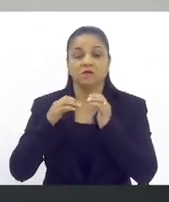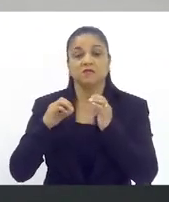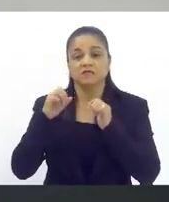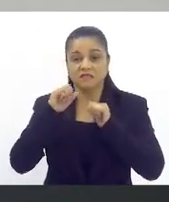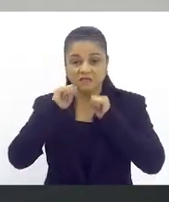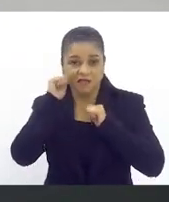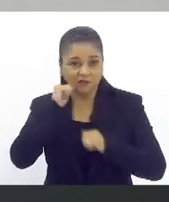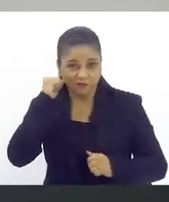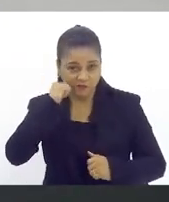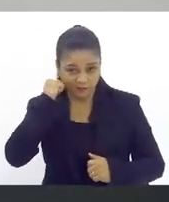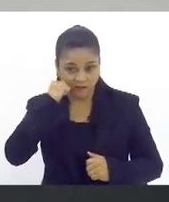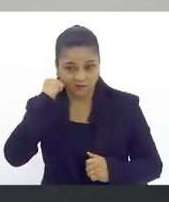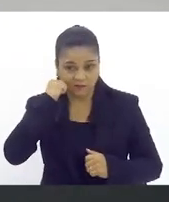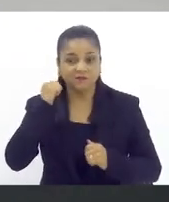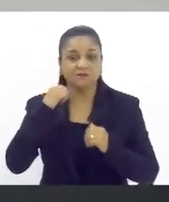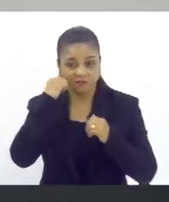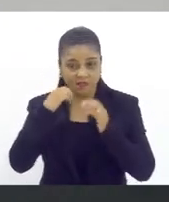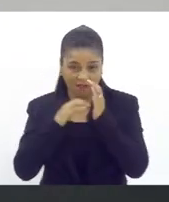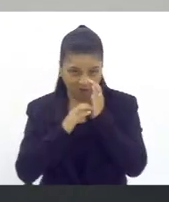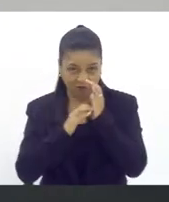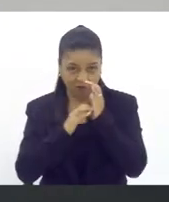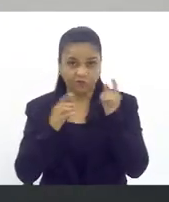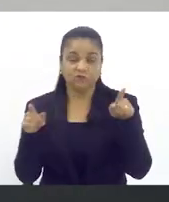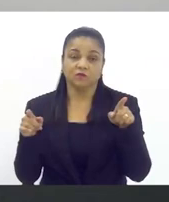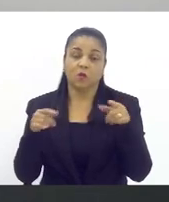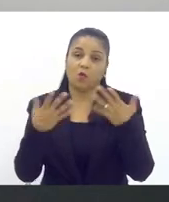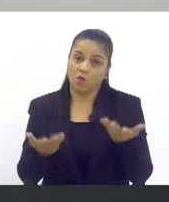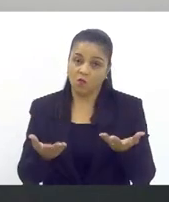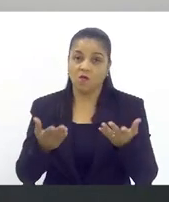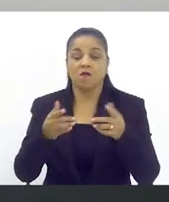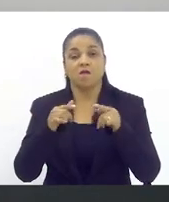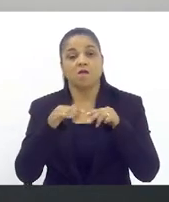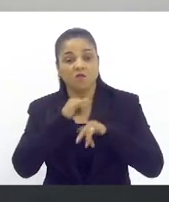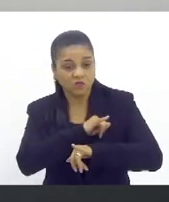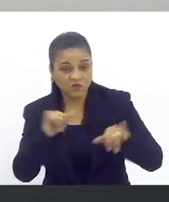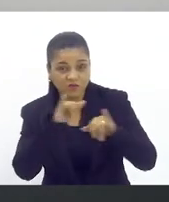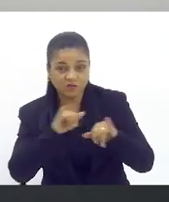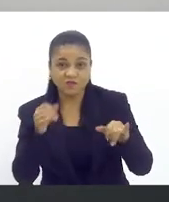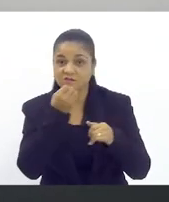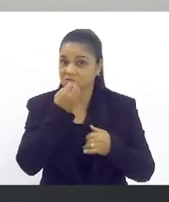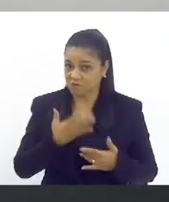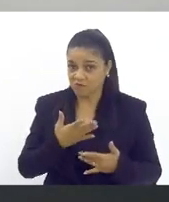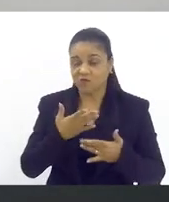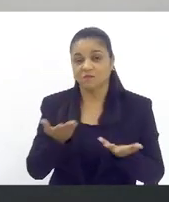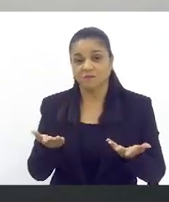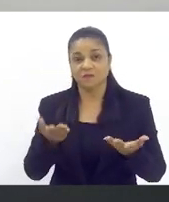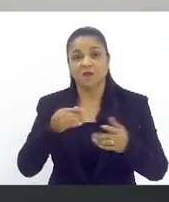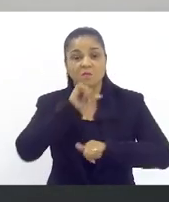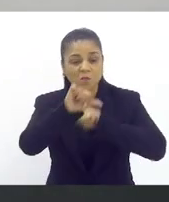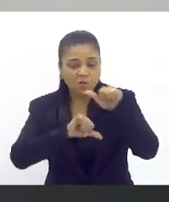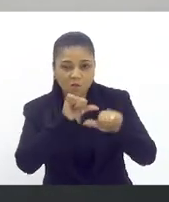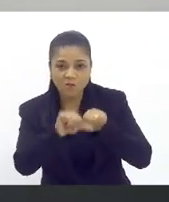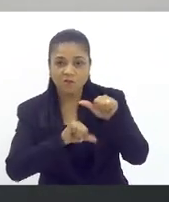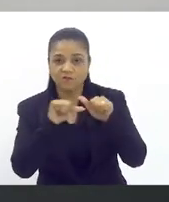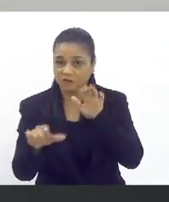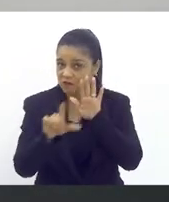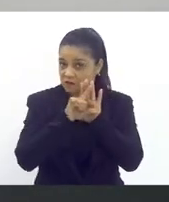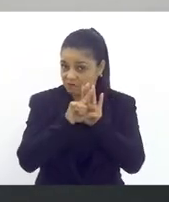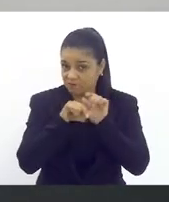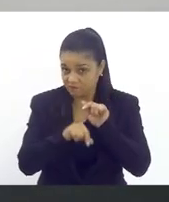manterá o veto Então pelo menos do ponto de vista legal Trago essa notícia boa para vocês as modificações